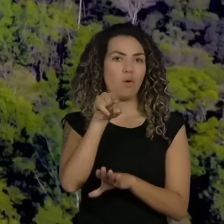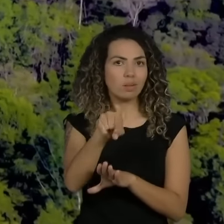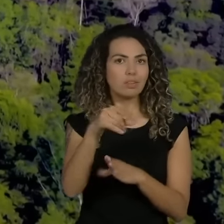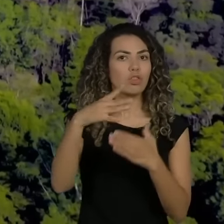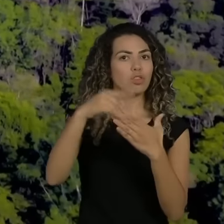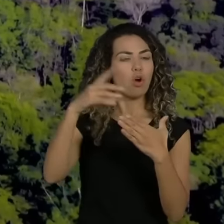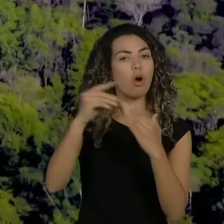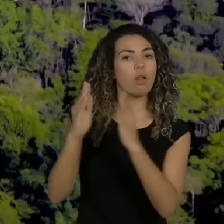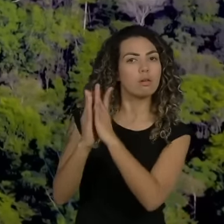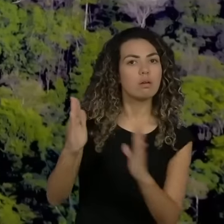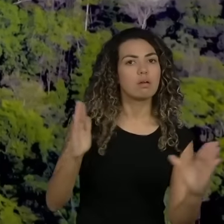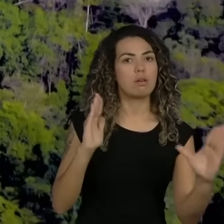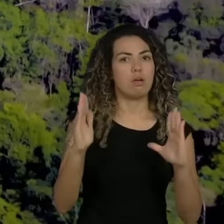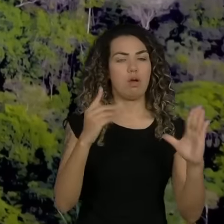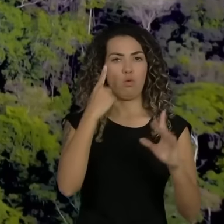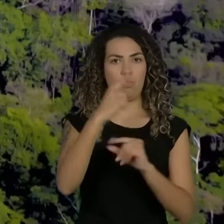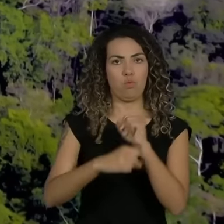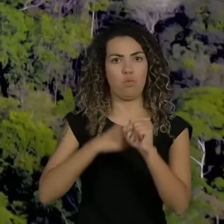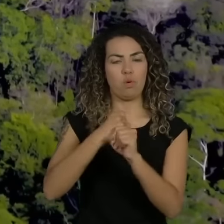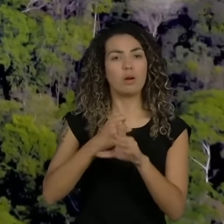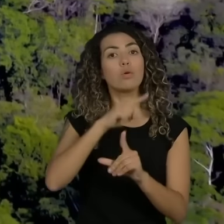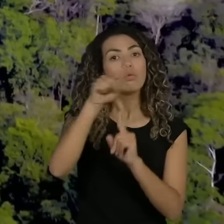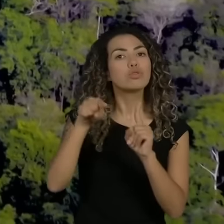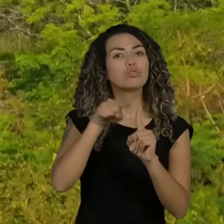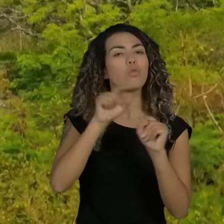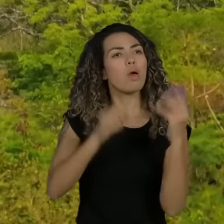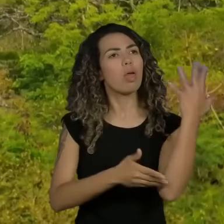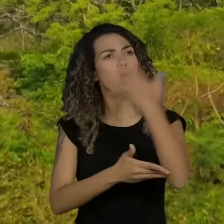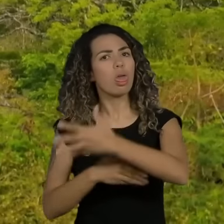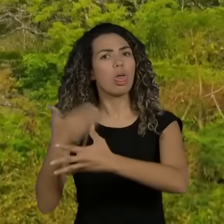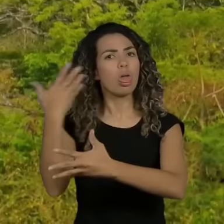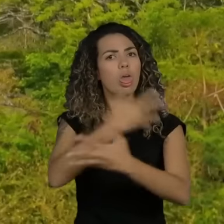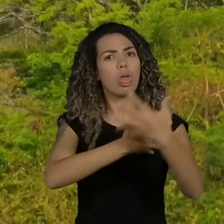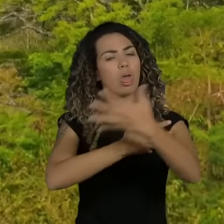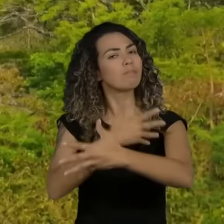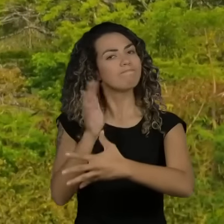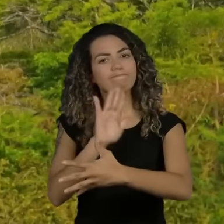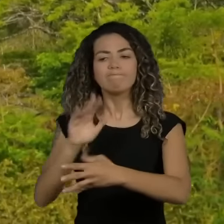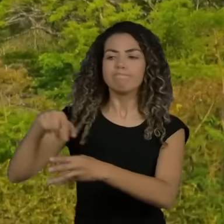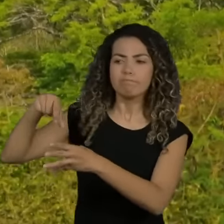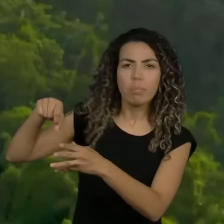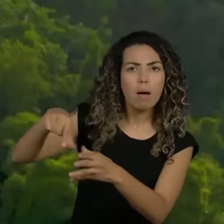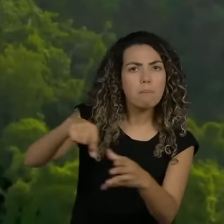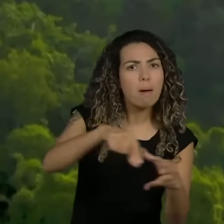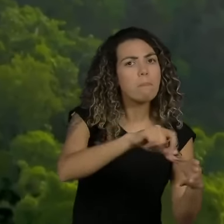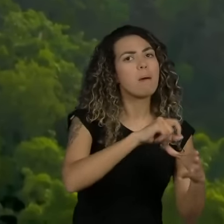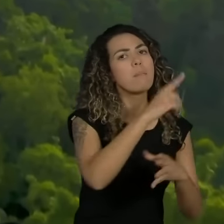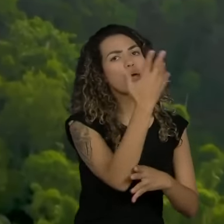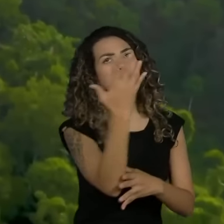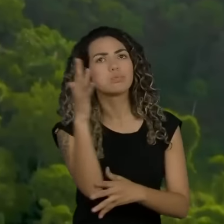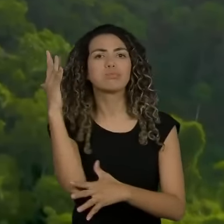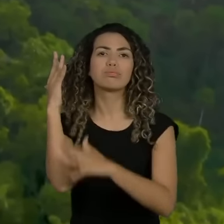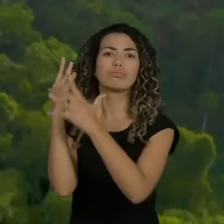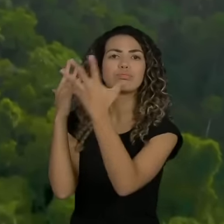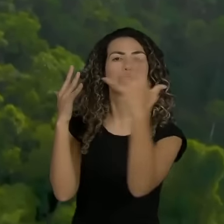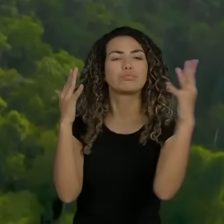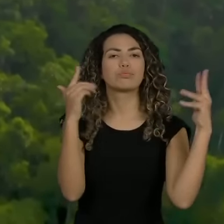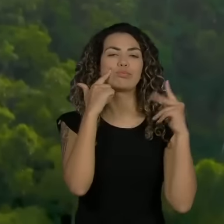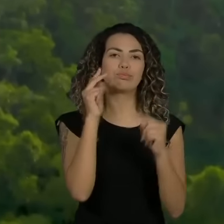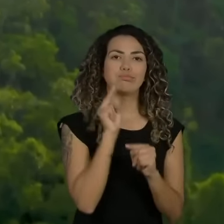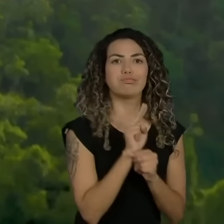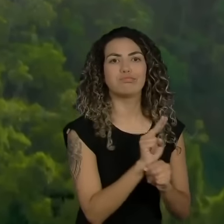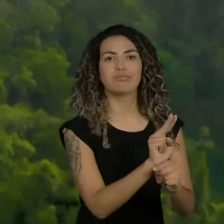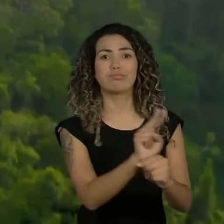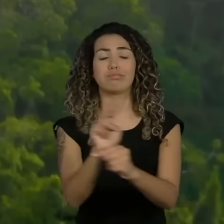recompensar os países que combatem os desmatamentos. Um fundo para auxiliar na conservação das florestas,